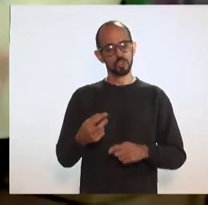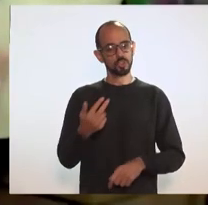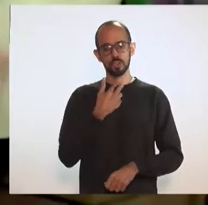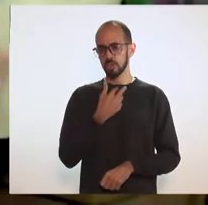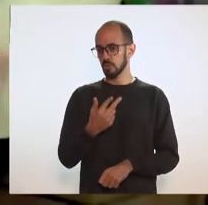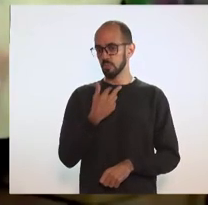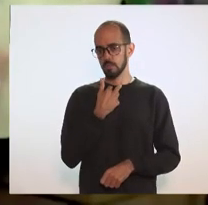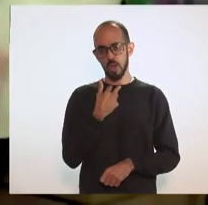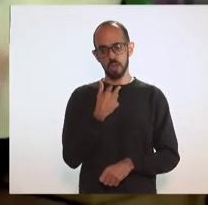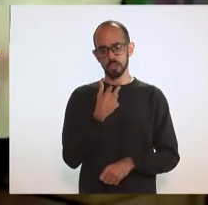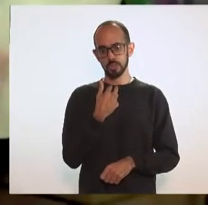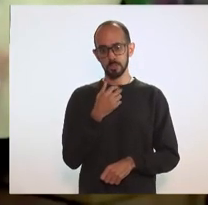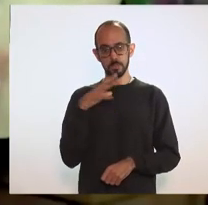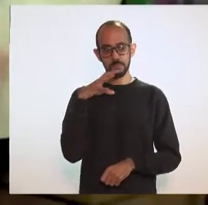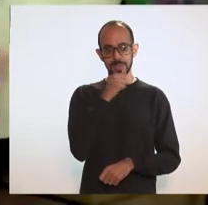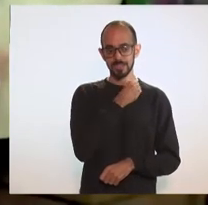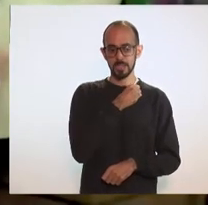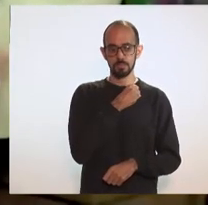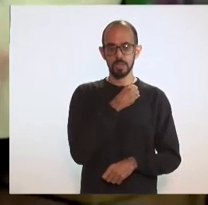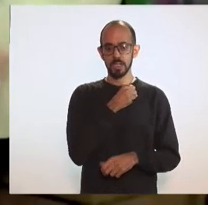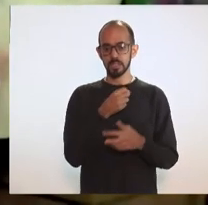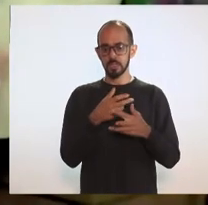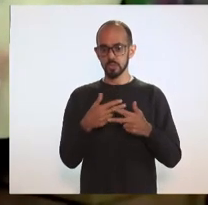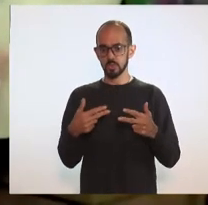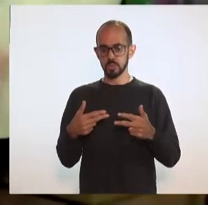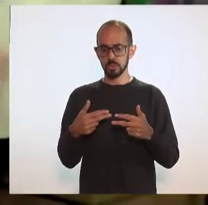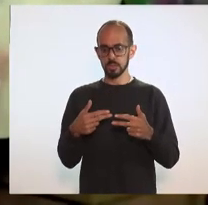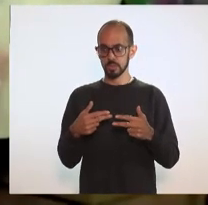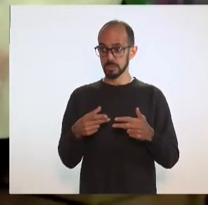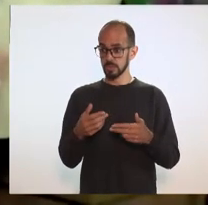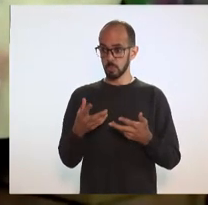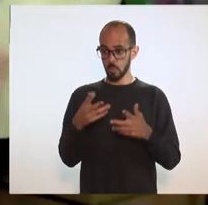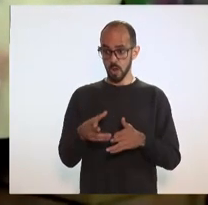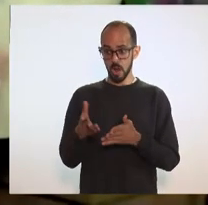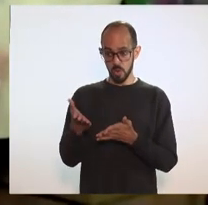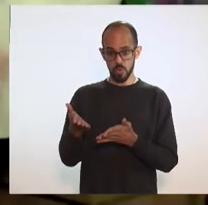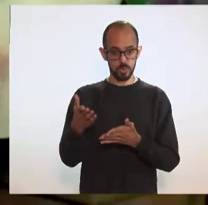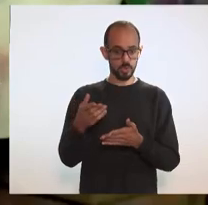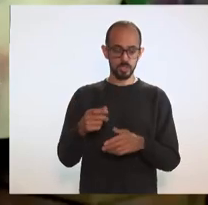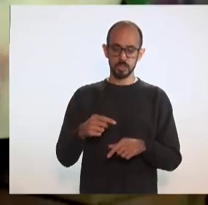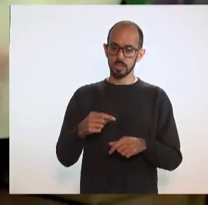números tão alarmantes faltando assim assustadoramente